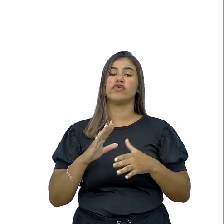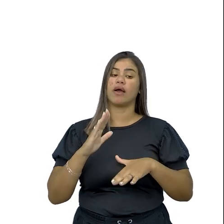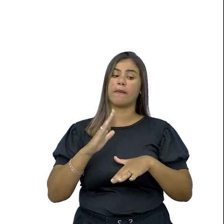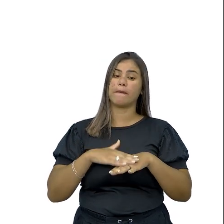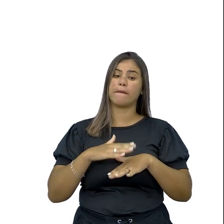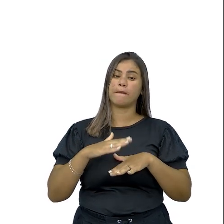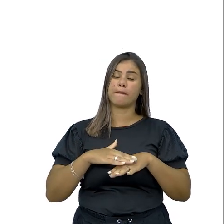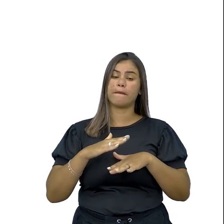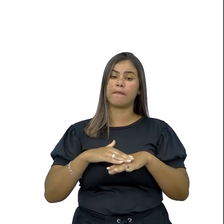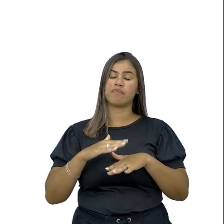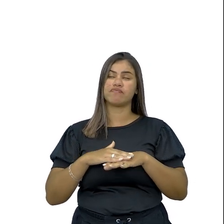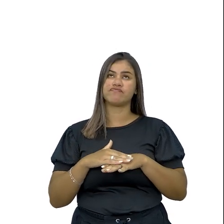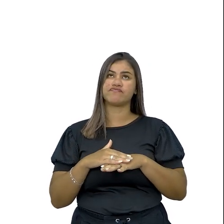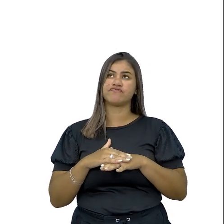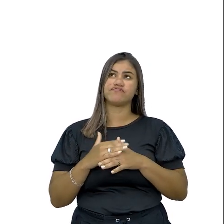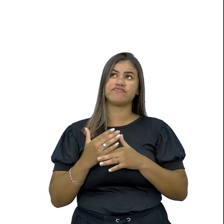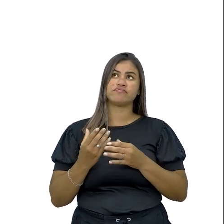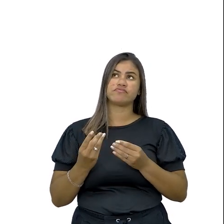grau de